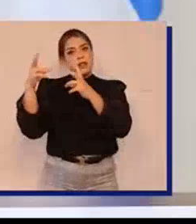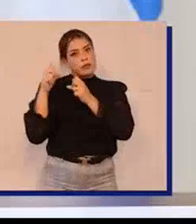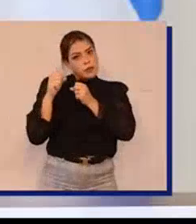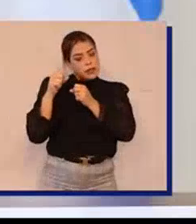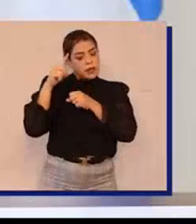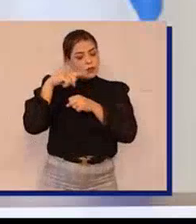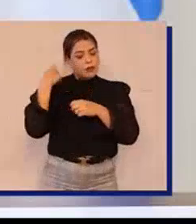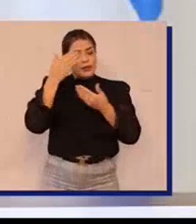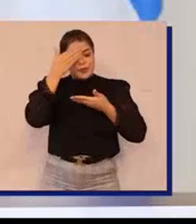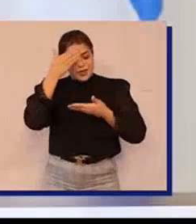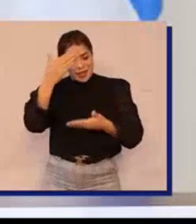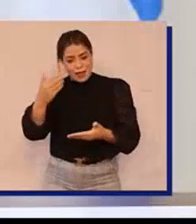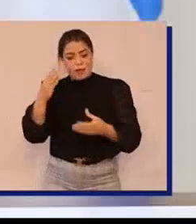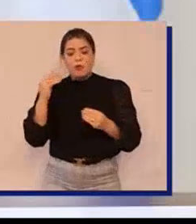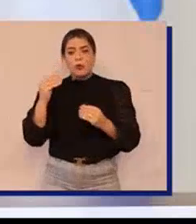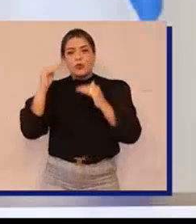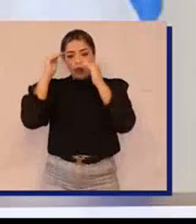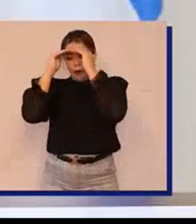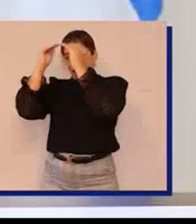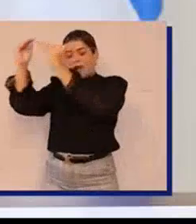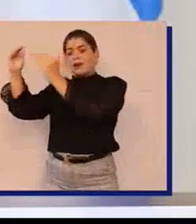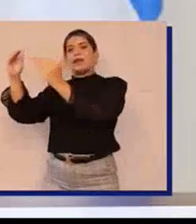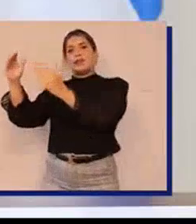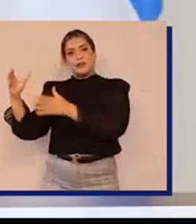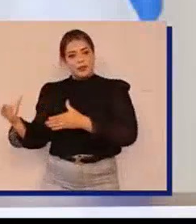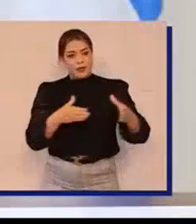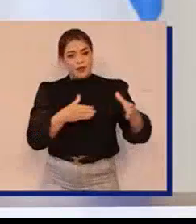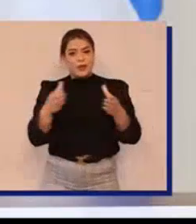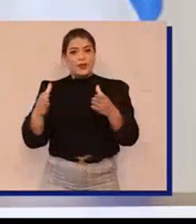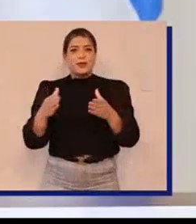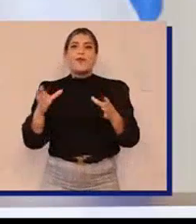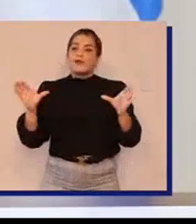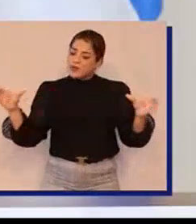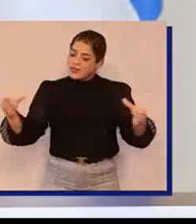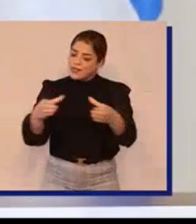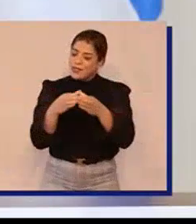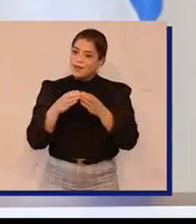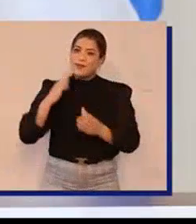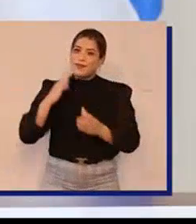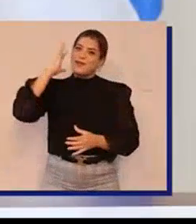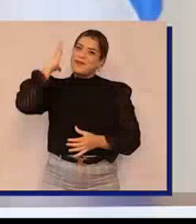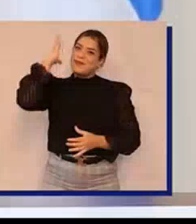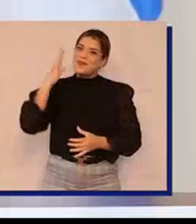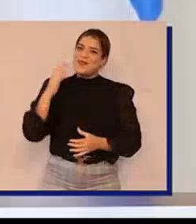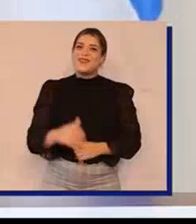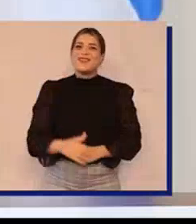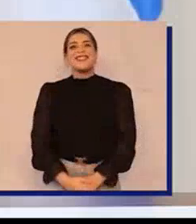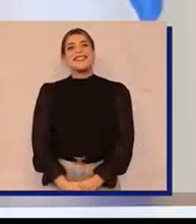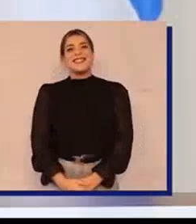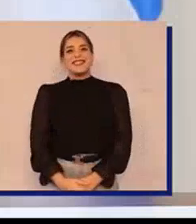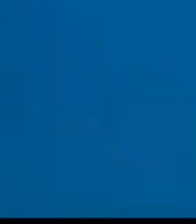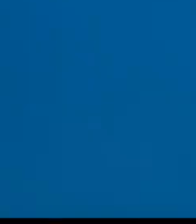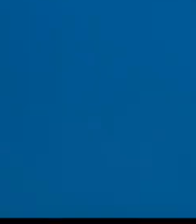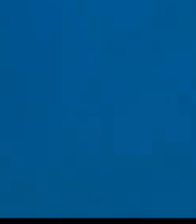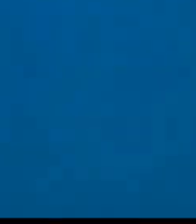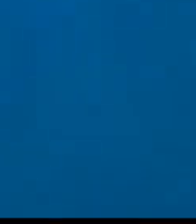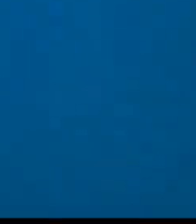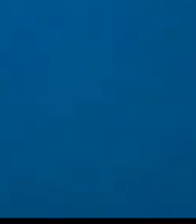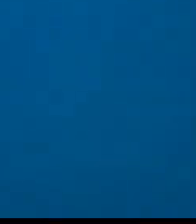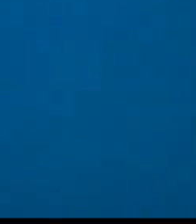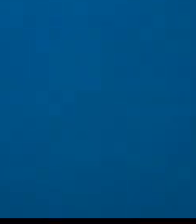debatê-la e a acolhê-lo muito obrigada muito honrada com esse convite e uma bo um bom ciclo de